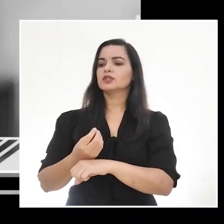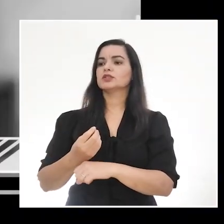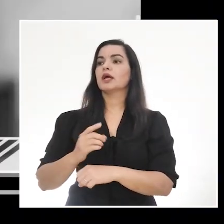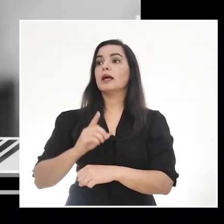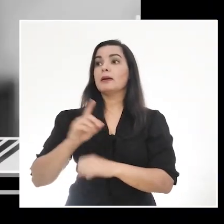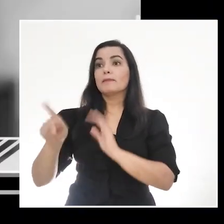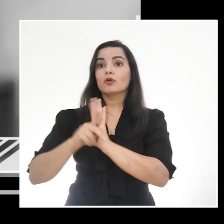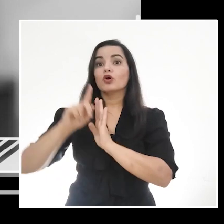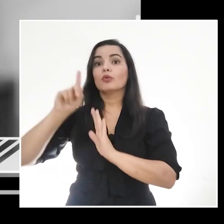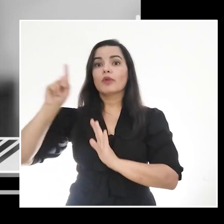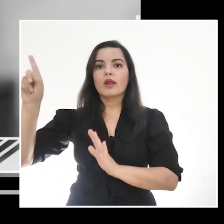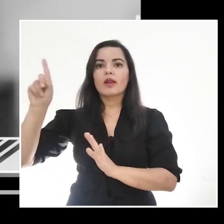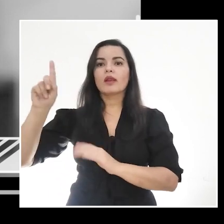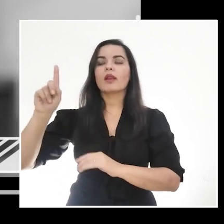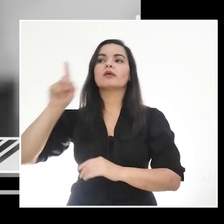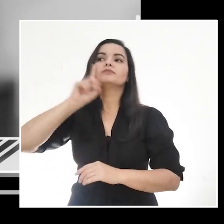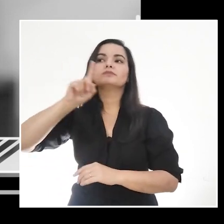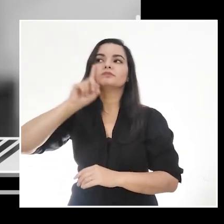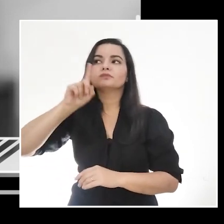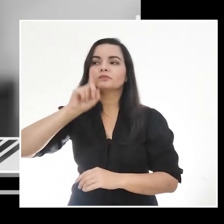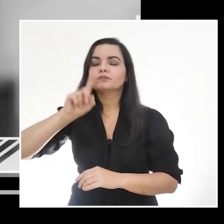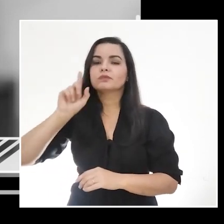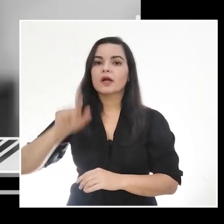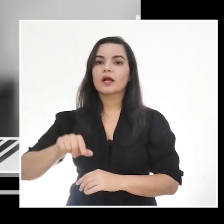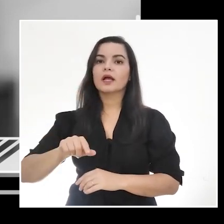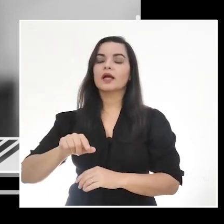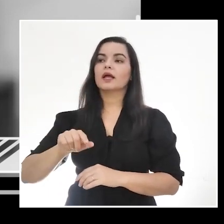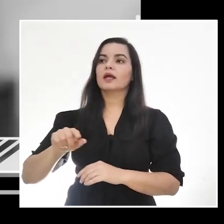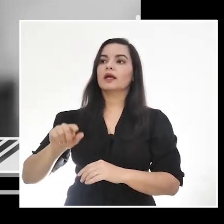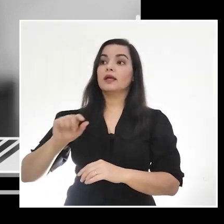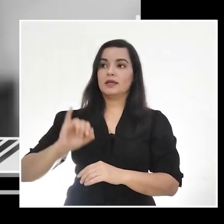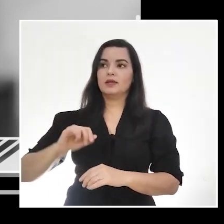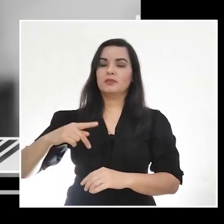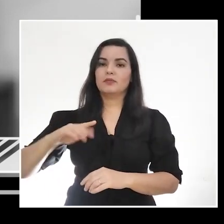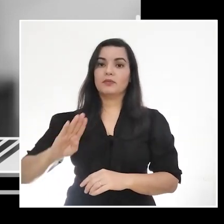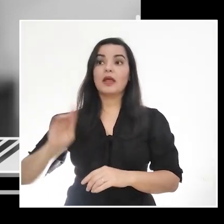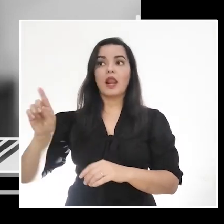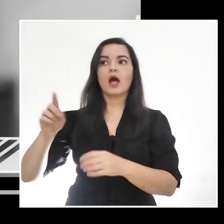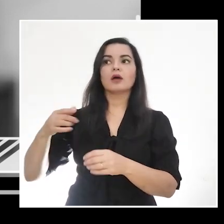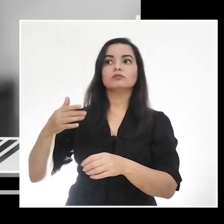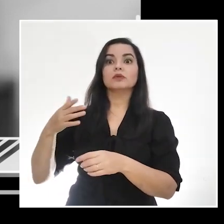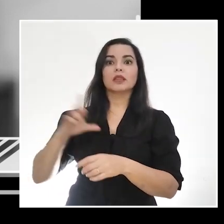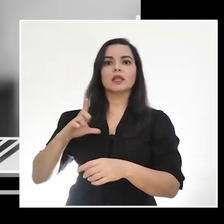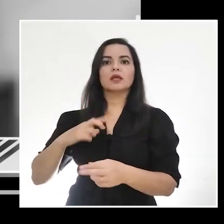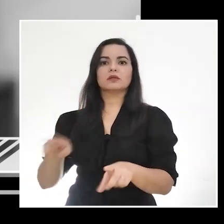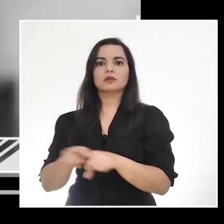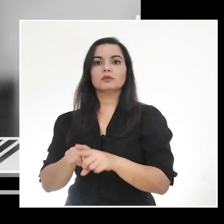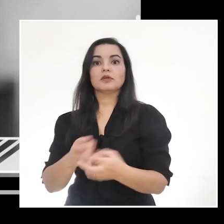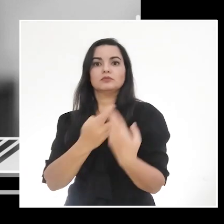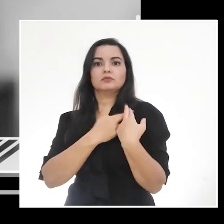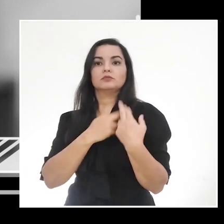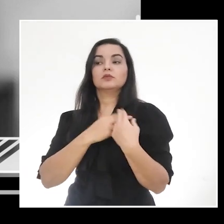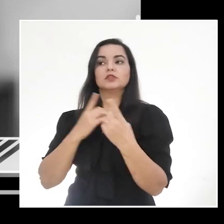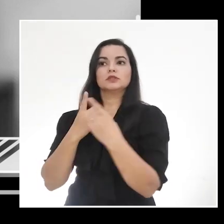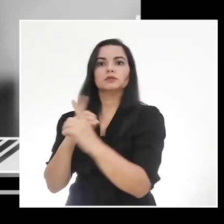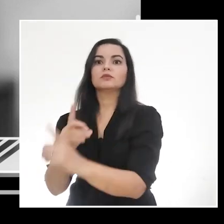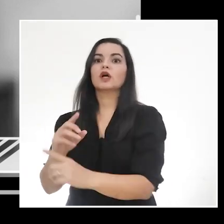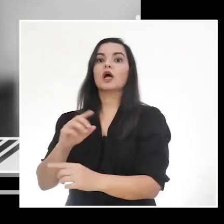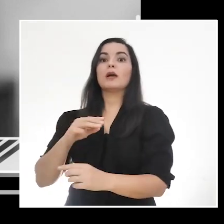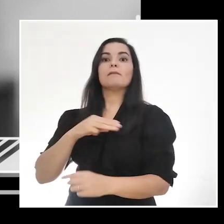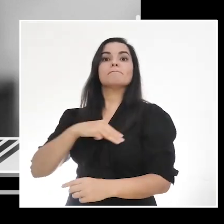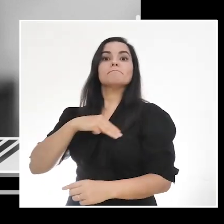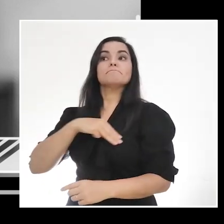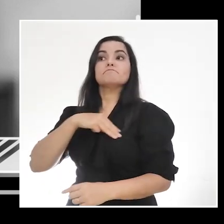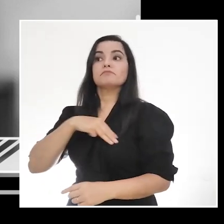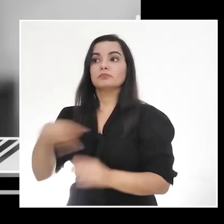Conheci a igreja Perímeter, que é uma igreja presbiteriana nos Estados Unidos, comprometida também com o discipulado.